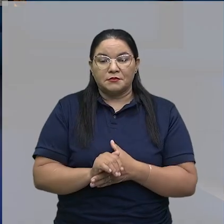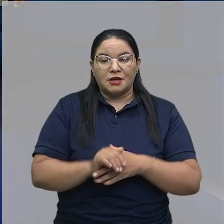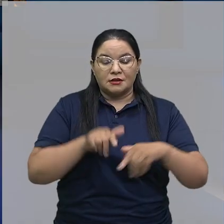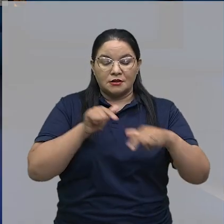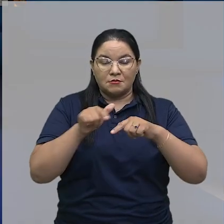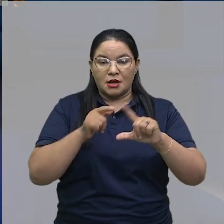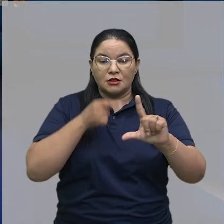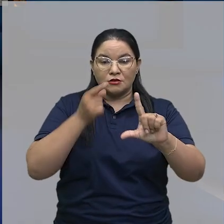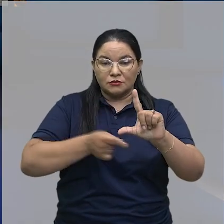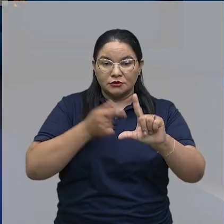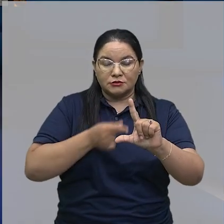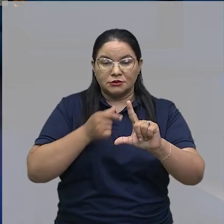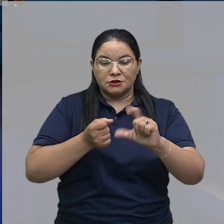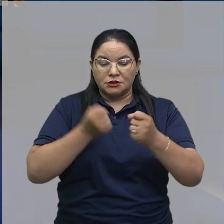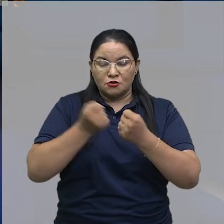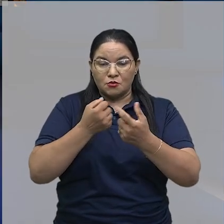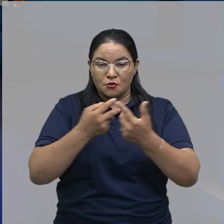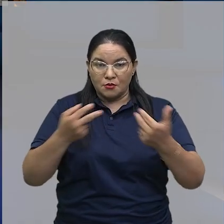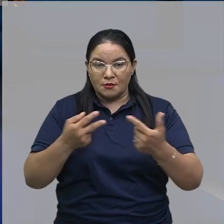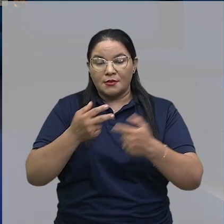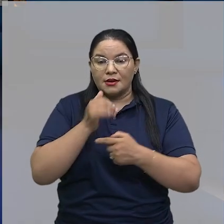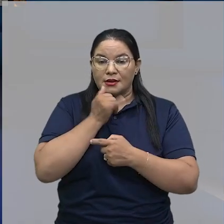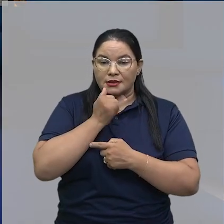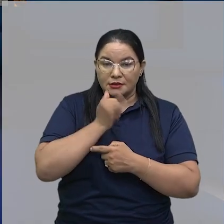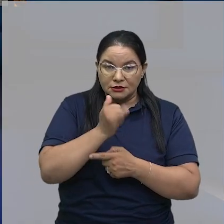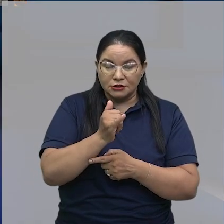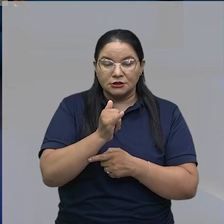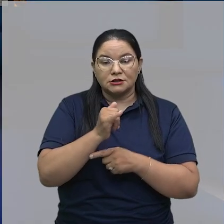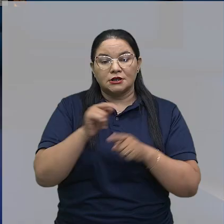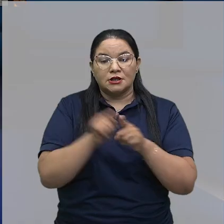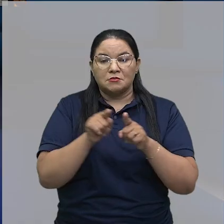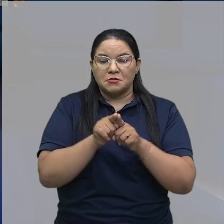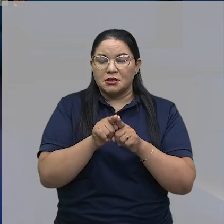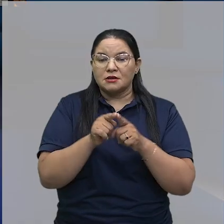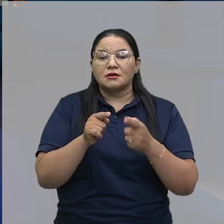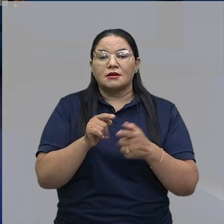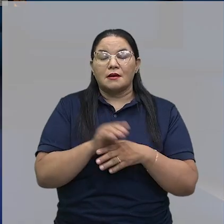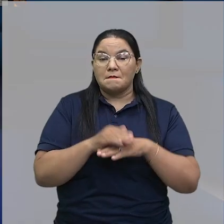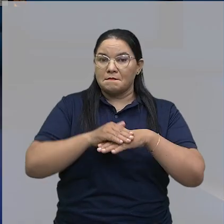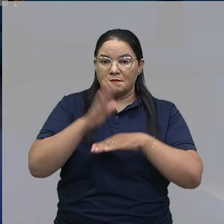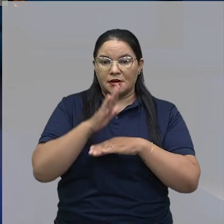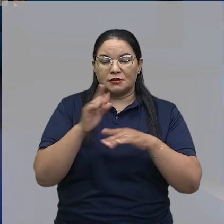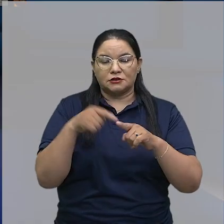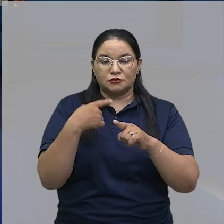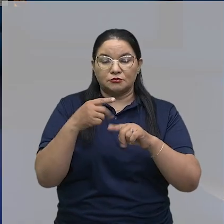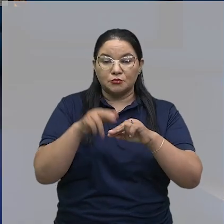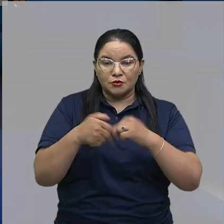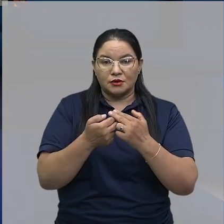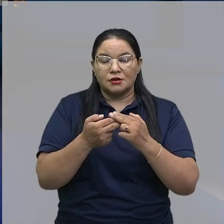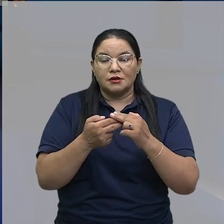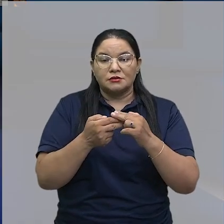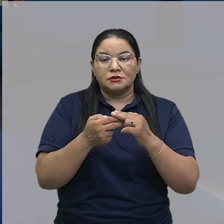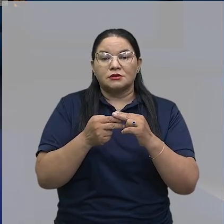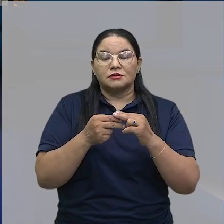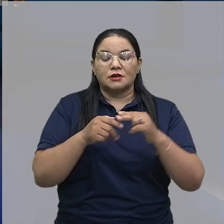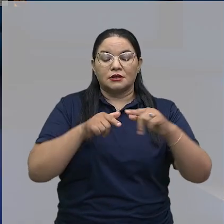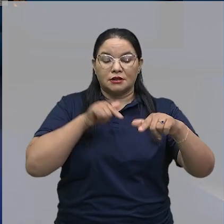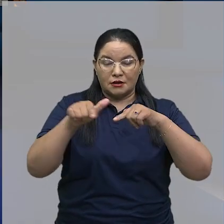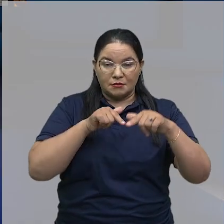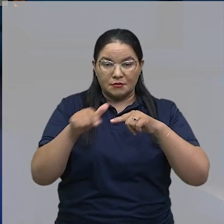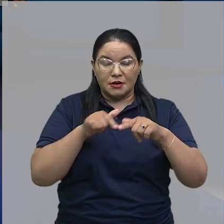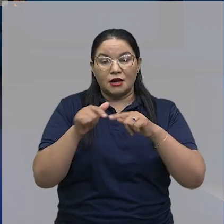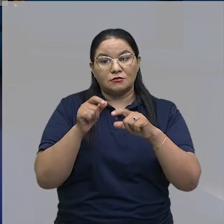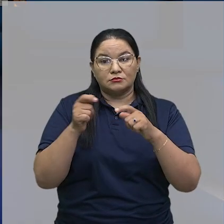com serviços logísticos como transporte, energia, em abundância para que